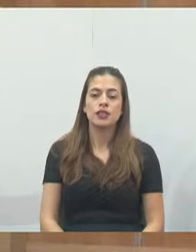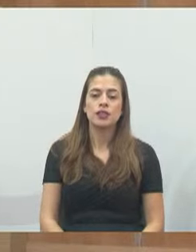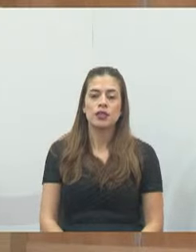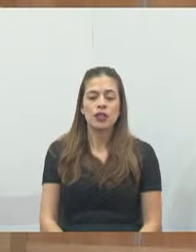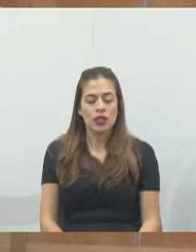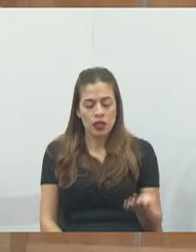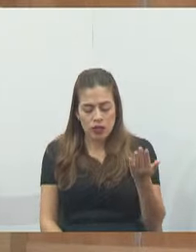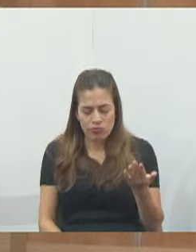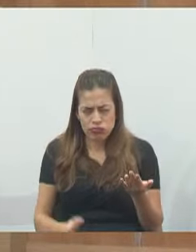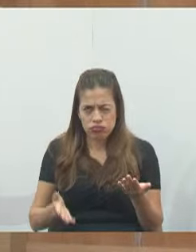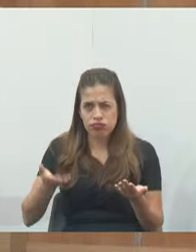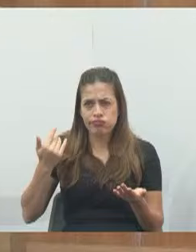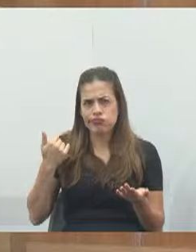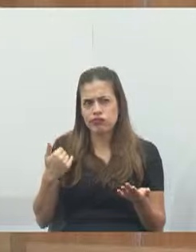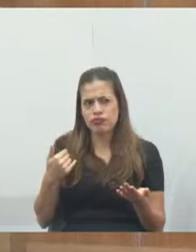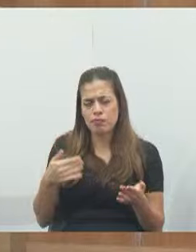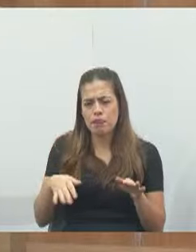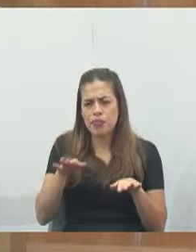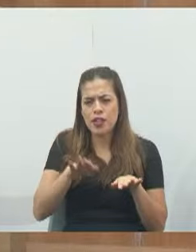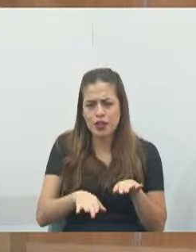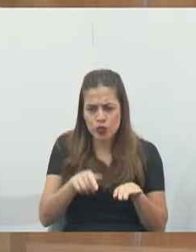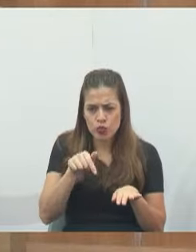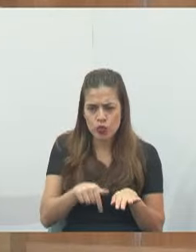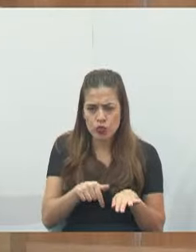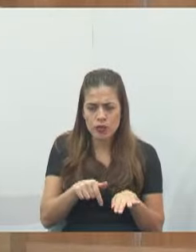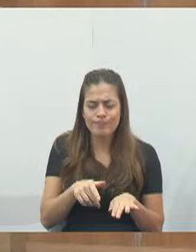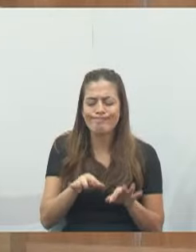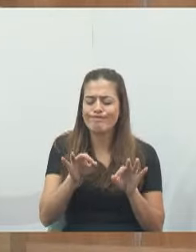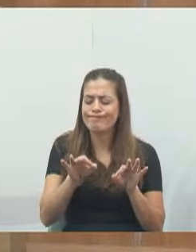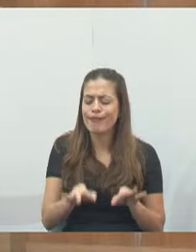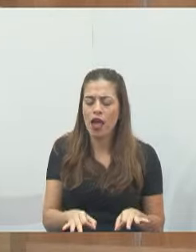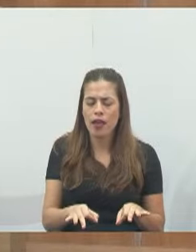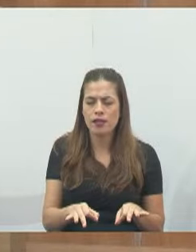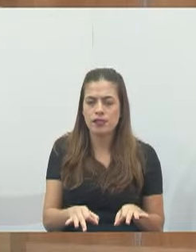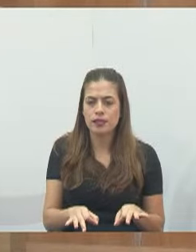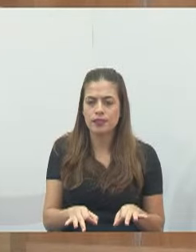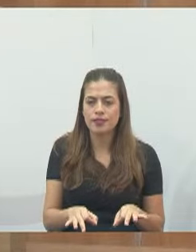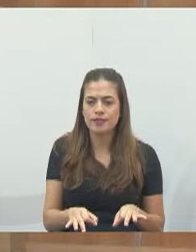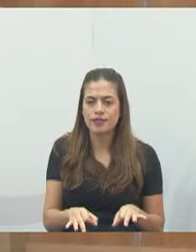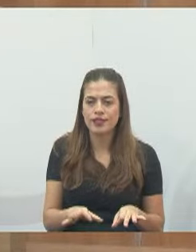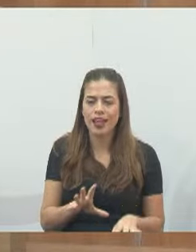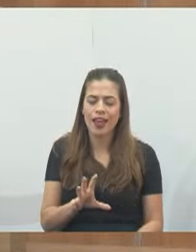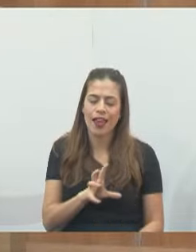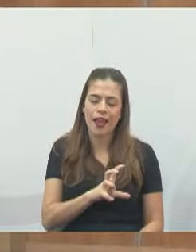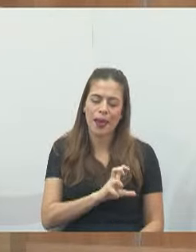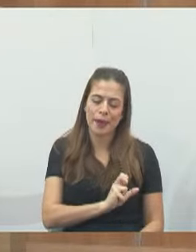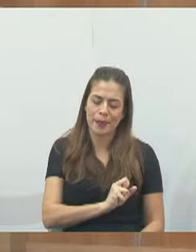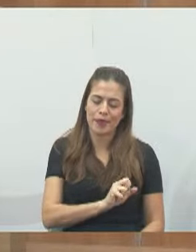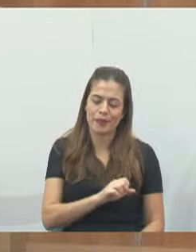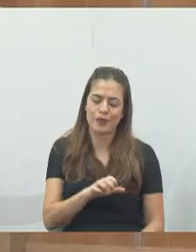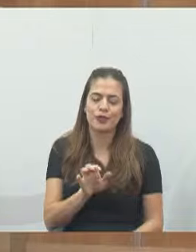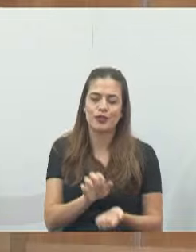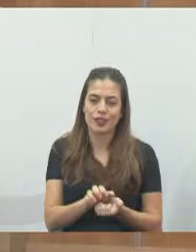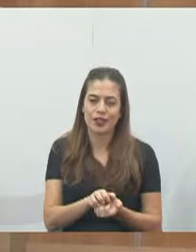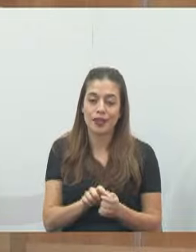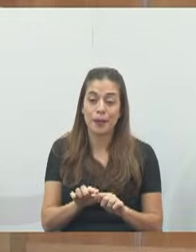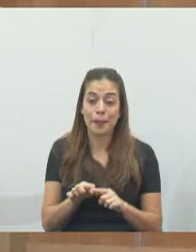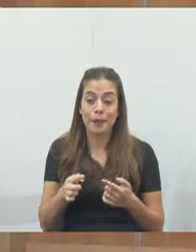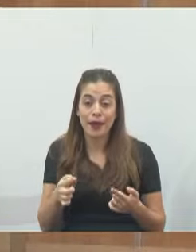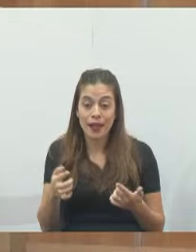você, desde quando pisou aqui, tenho certeza que passou a amar Jacareí, mas